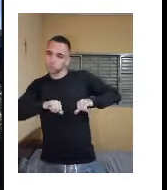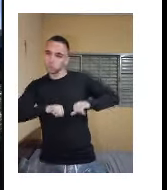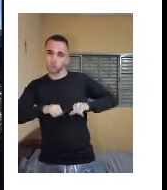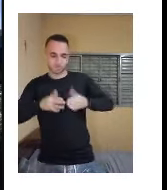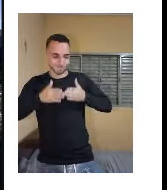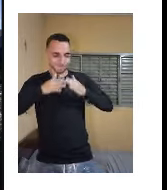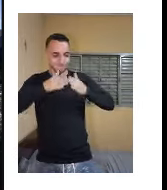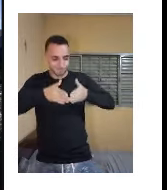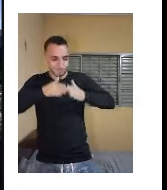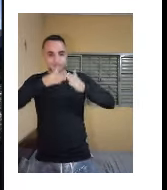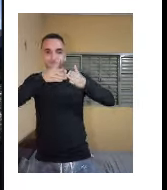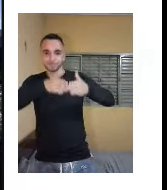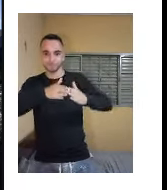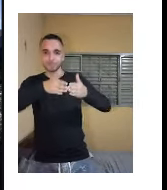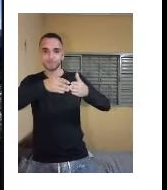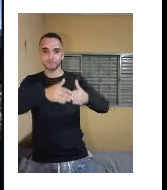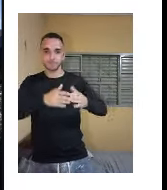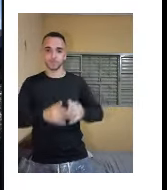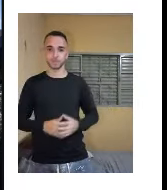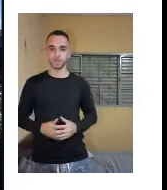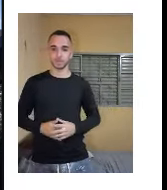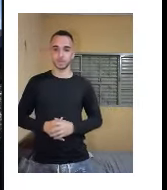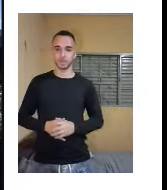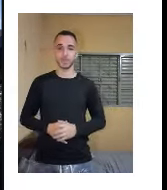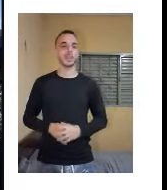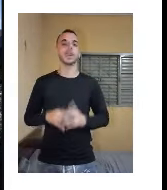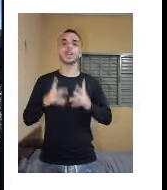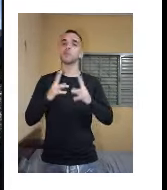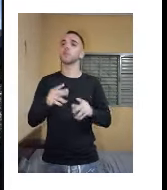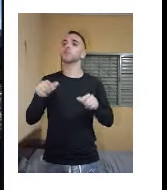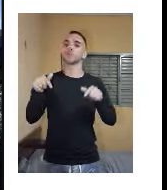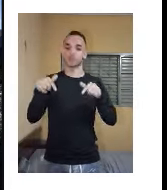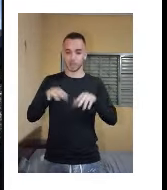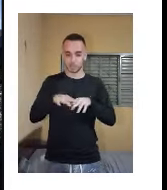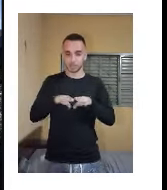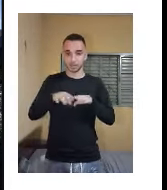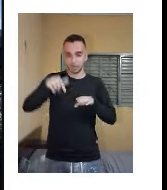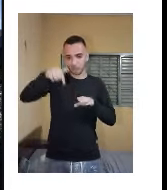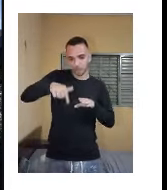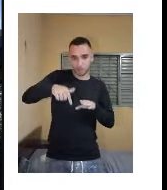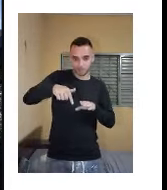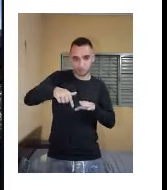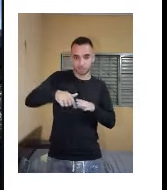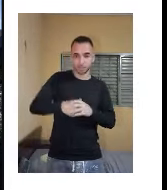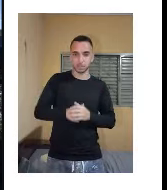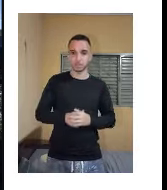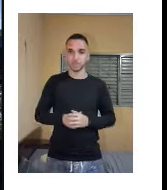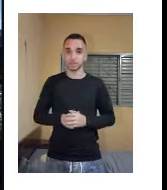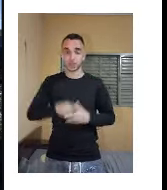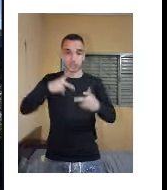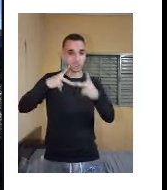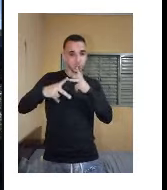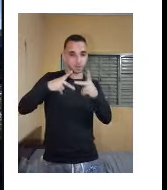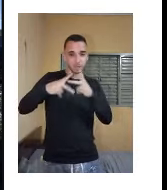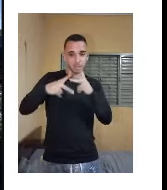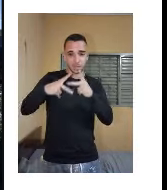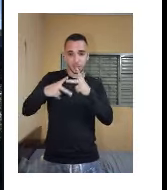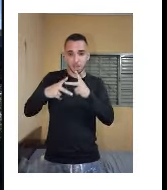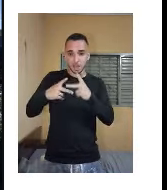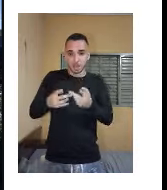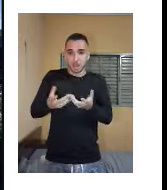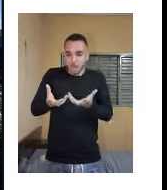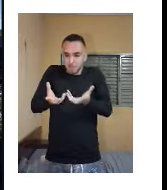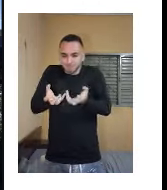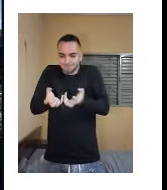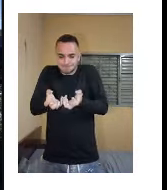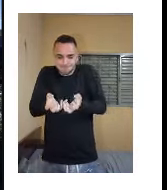Bem próximo à nossa realidade aqui no Vale do Paraíba, região sudeste, a seca que a gente está vivenciando,